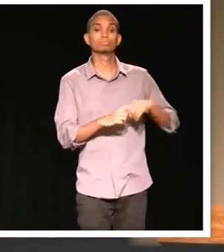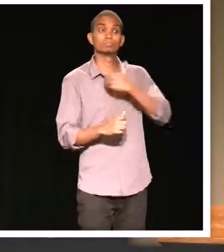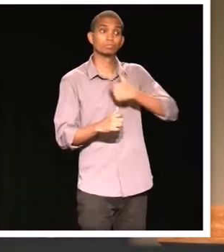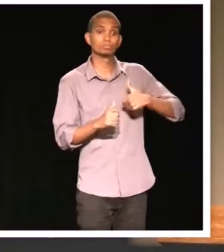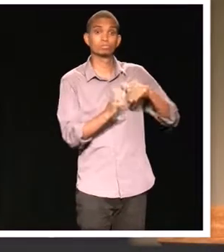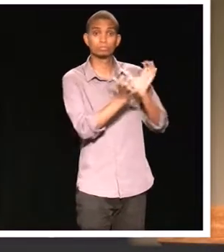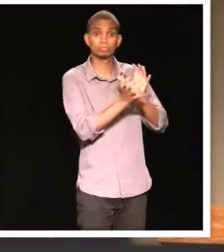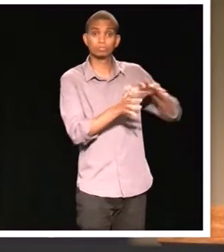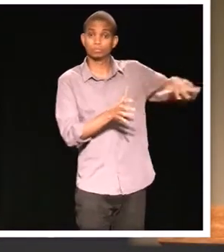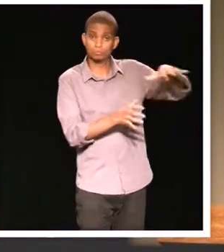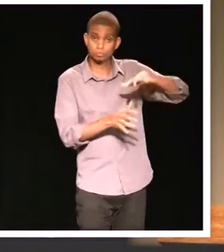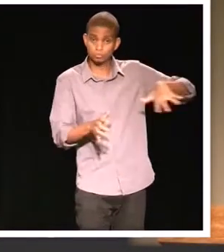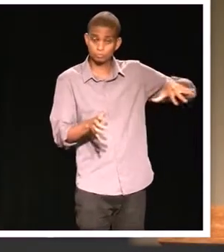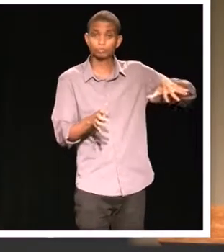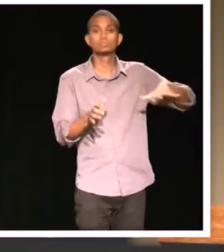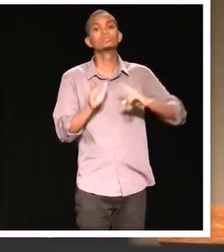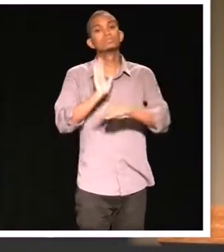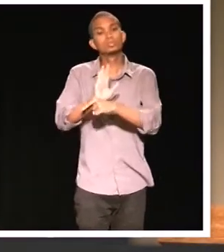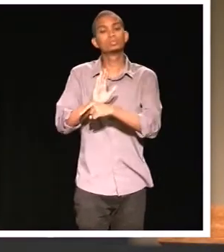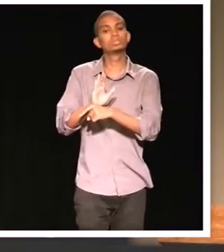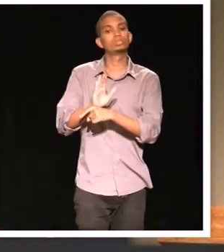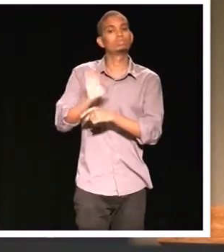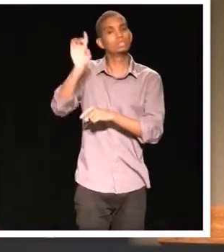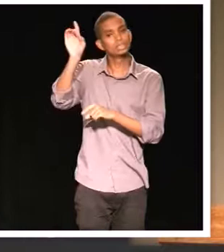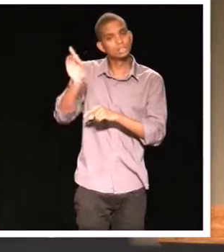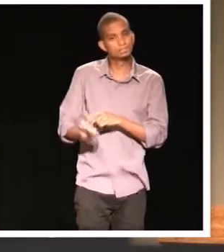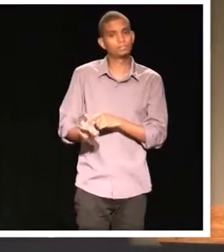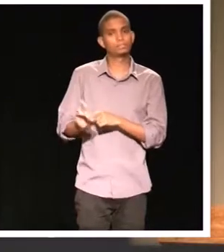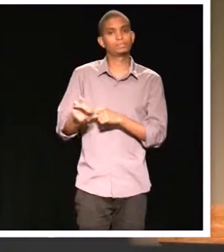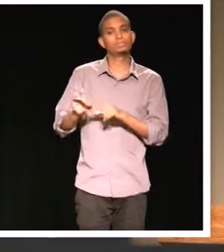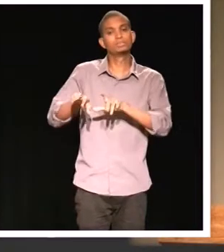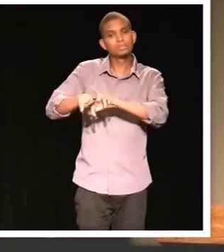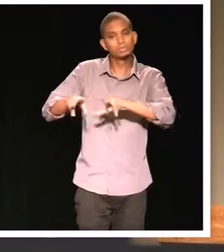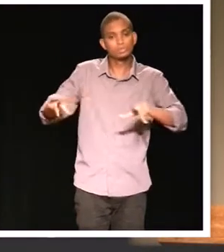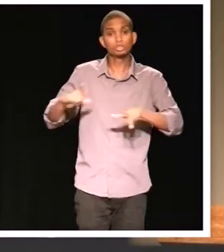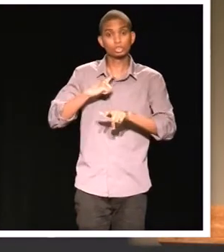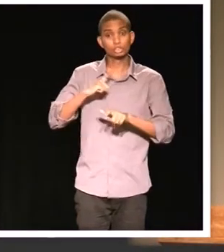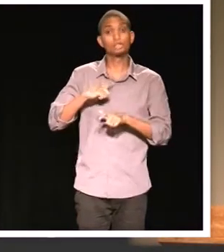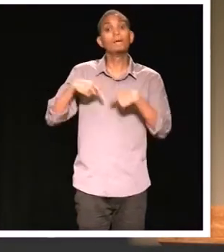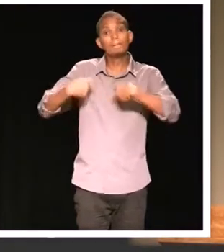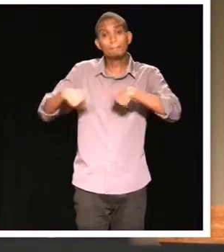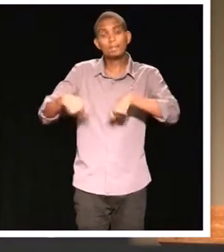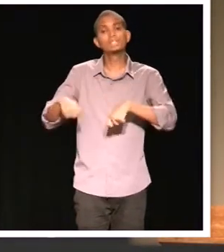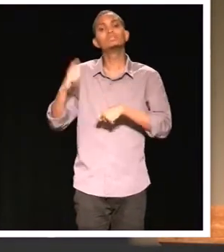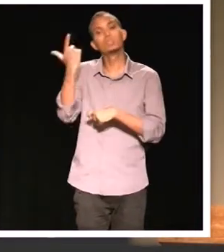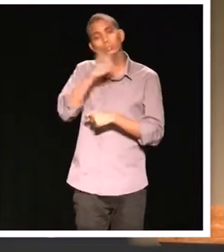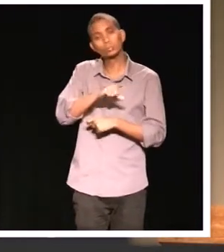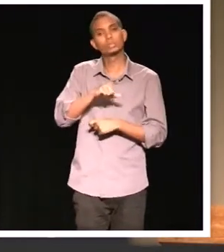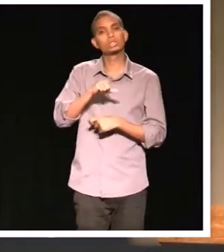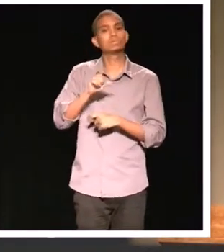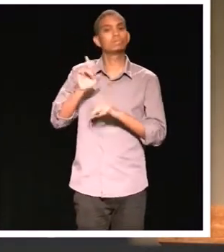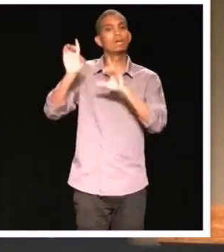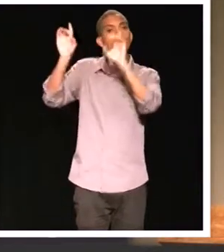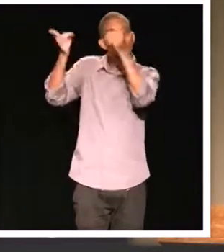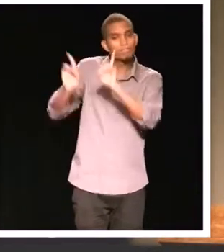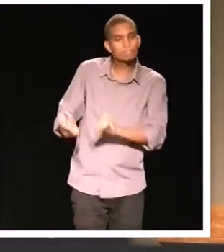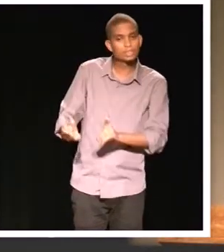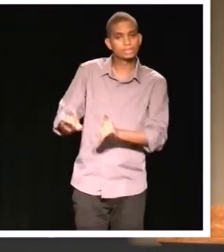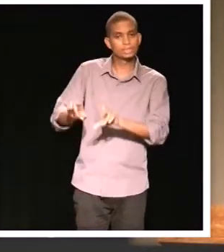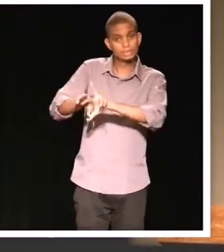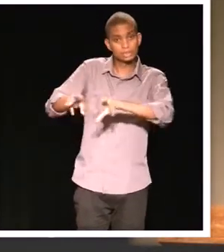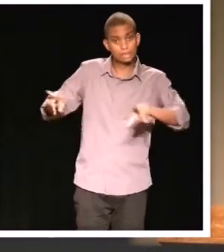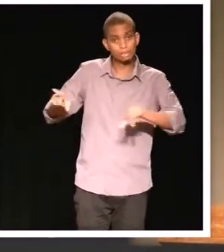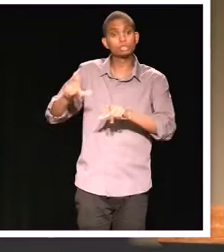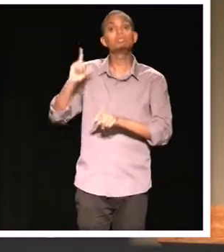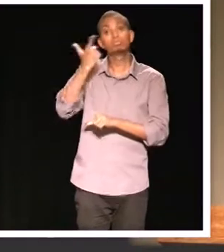com deficiência a possibilidade de adquirir as competências práticas e sociais necessárias de modo a facilitar às pessoas com deficiência